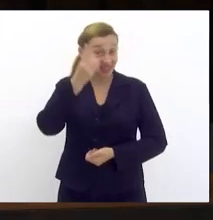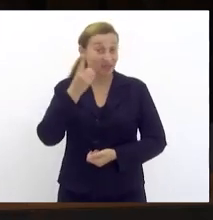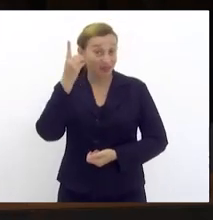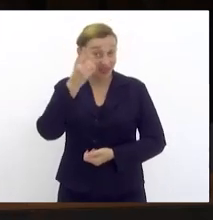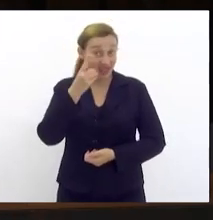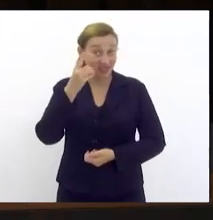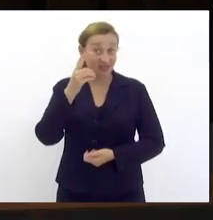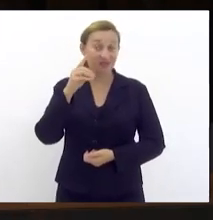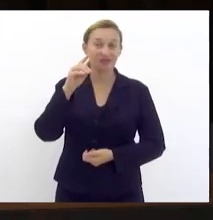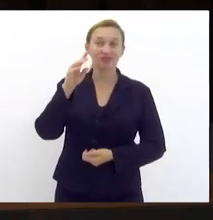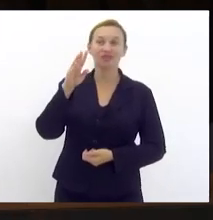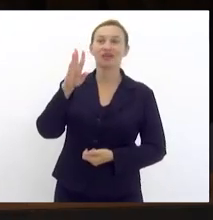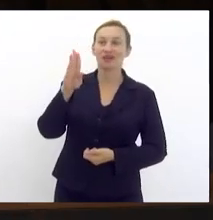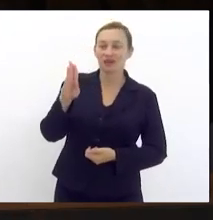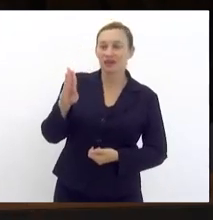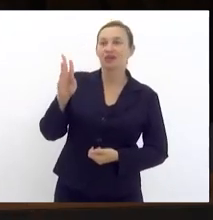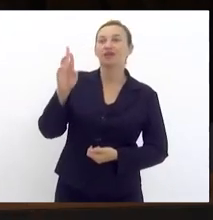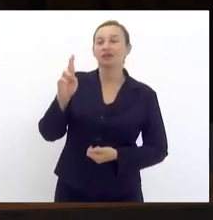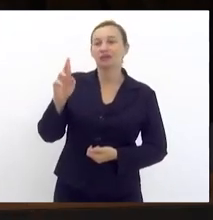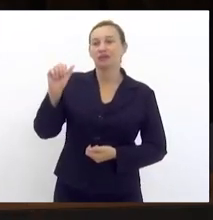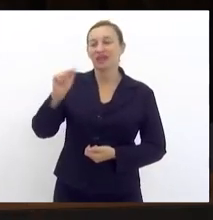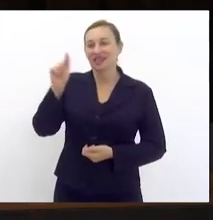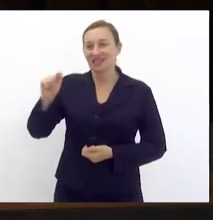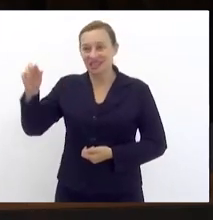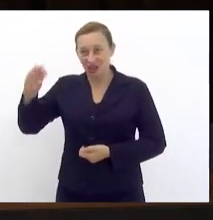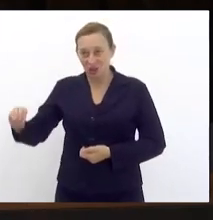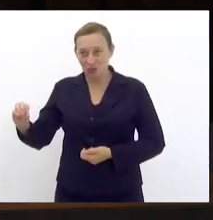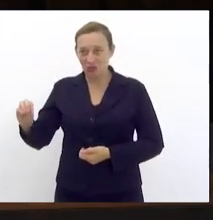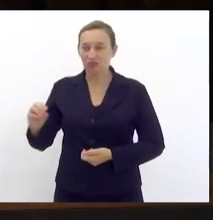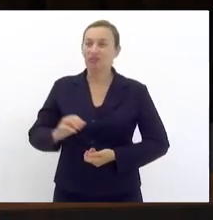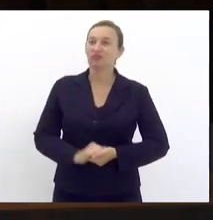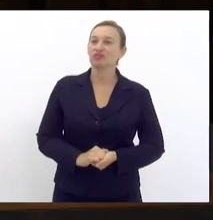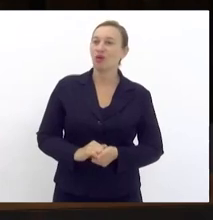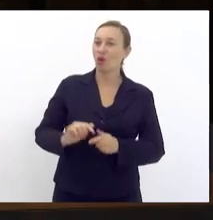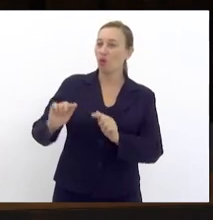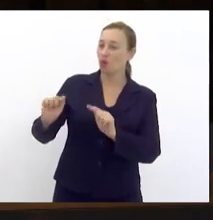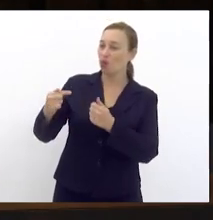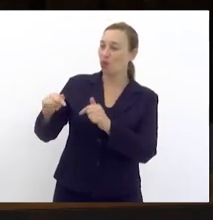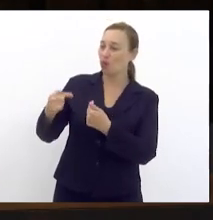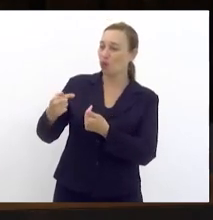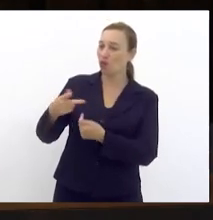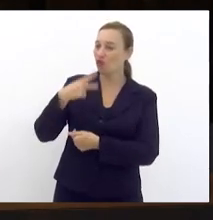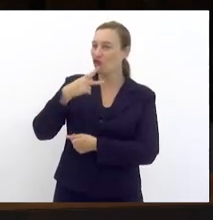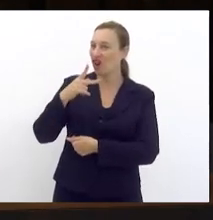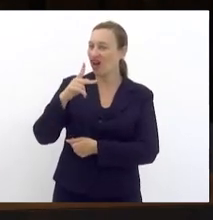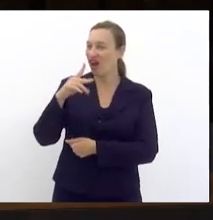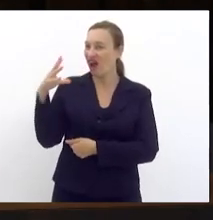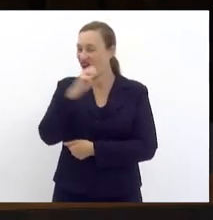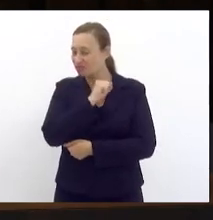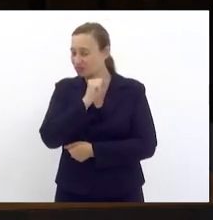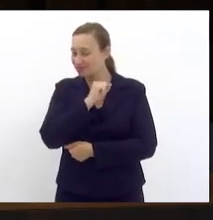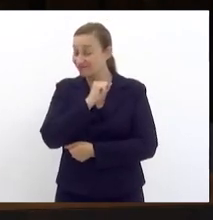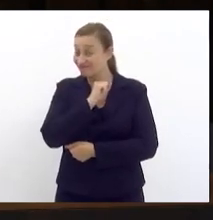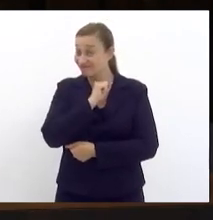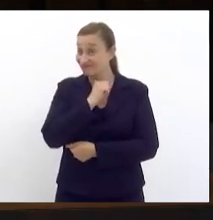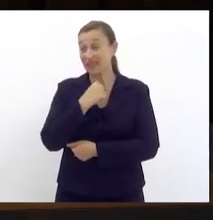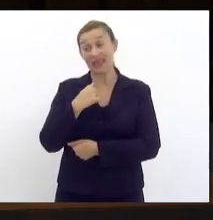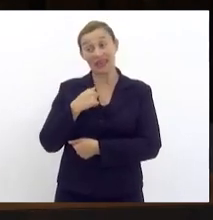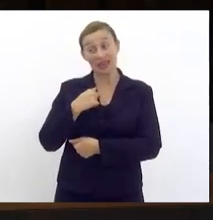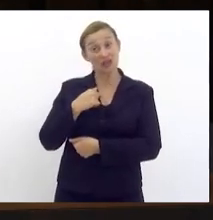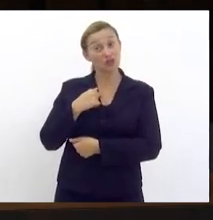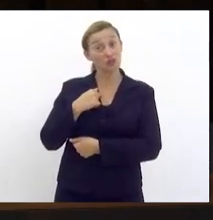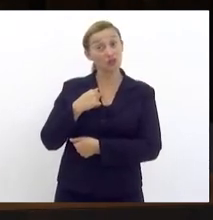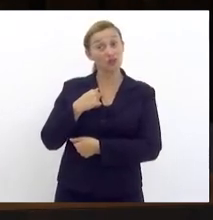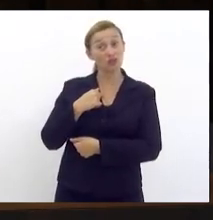Brazão, ele fez aqui uma provocação, dizendo que é para a gente falar rápido, eu vou procurar ser, como diz o